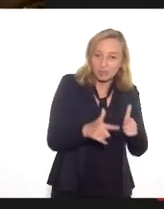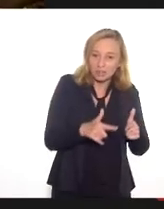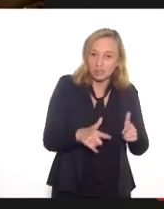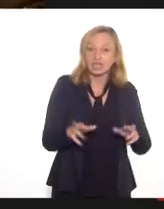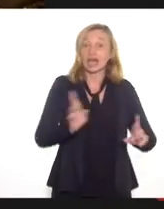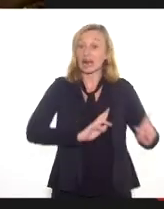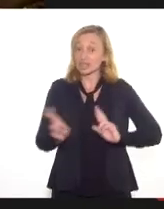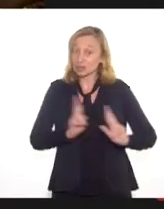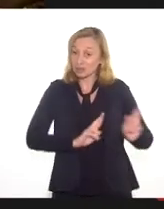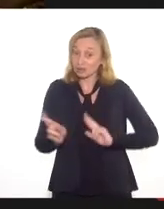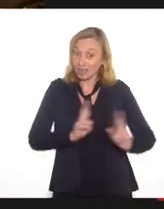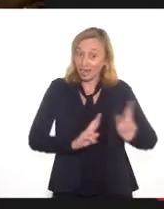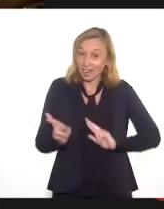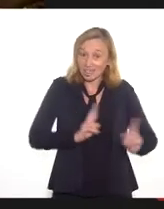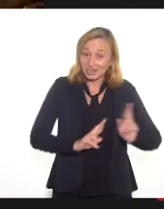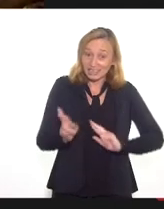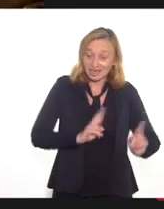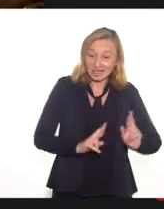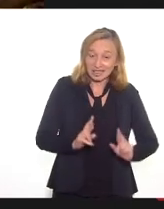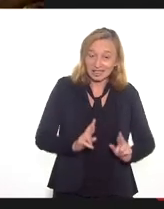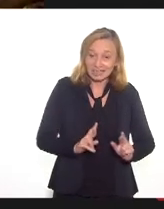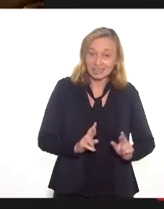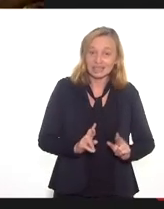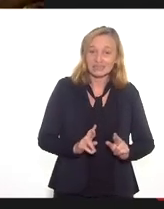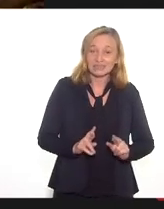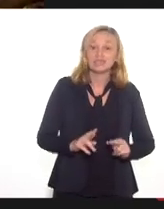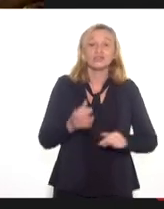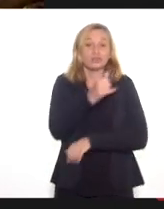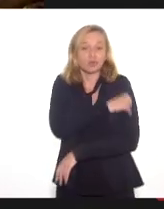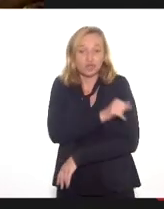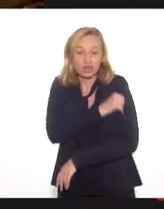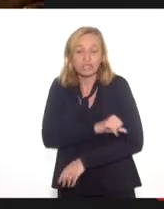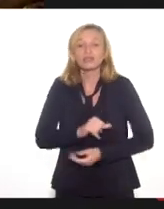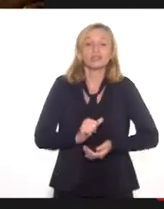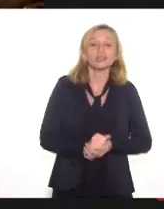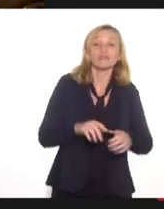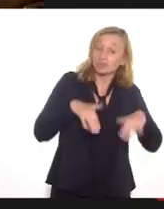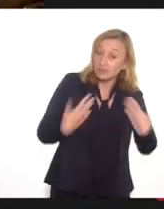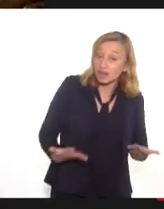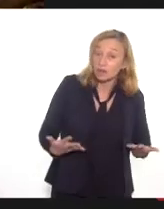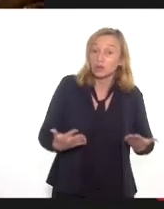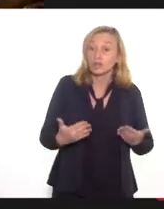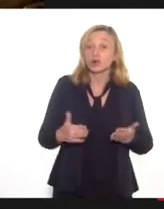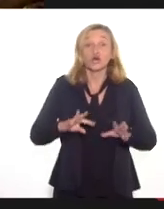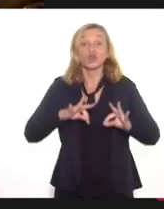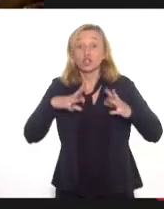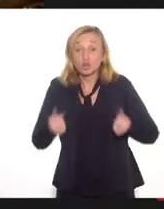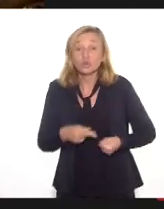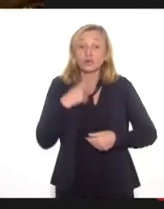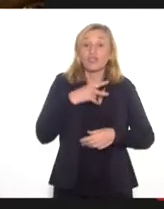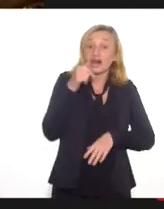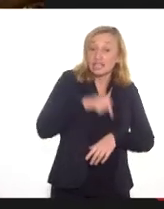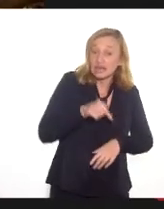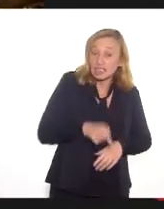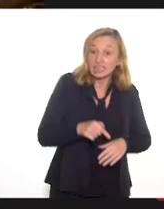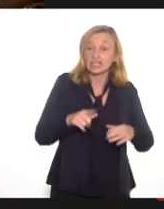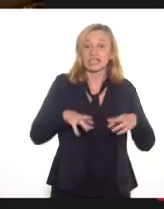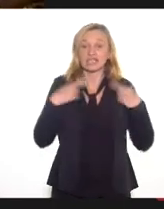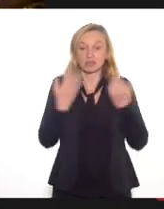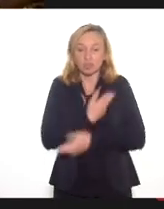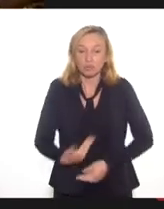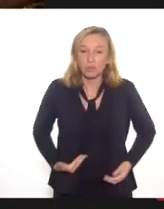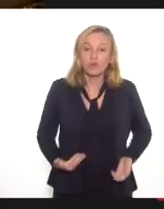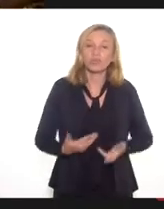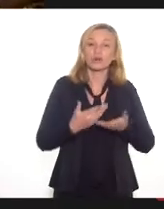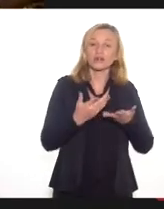relacionados à situação de vulnerabilidade no Rio de Janeiro então tudo tudo que foi levantado aqui nessa audiência pública vai ser